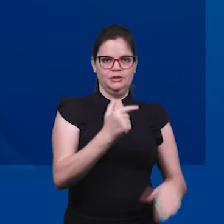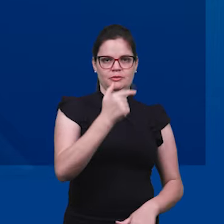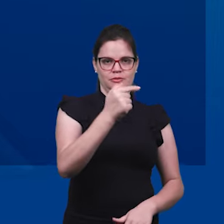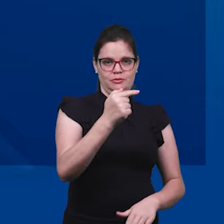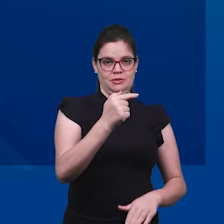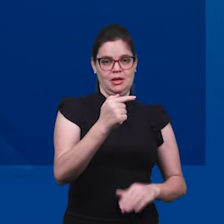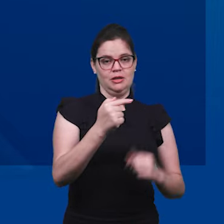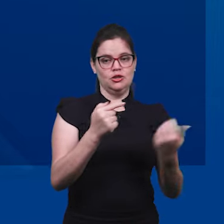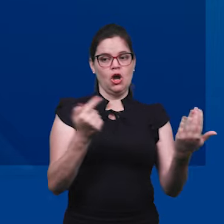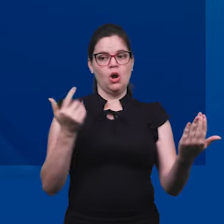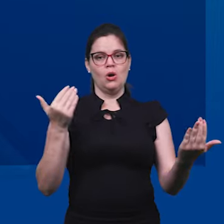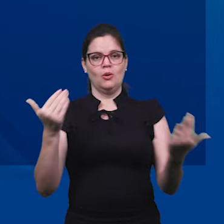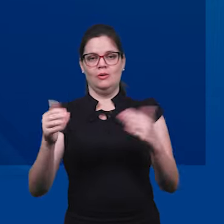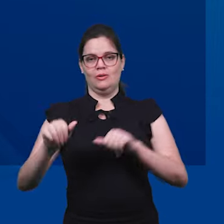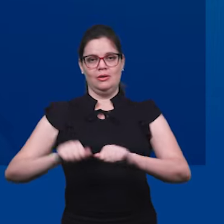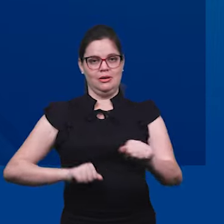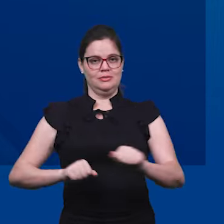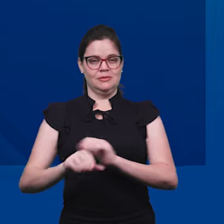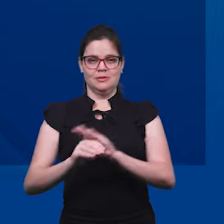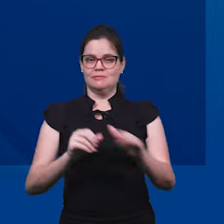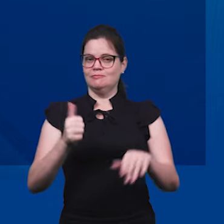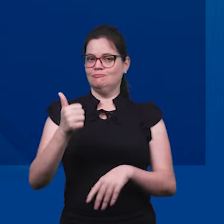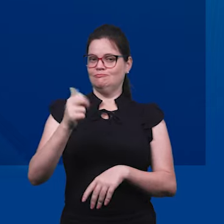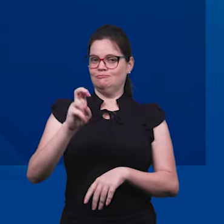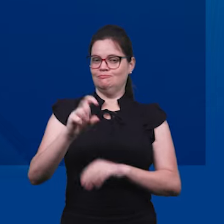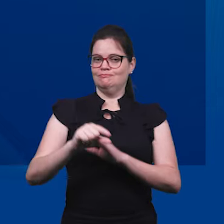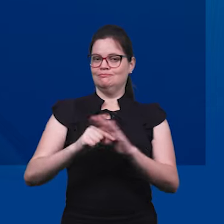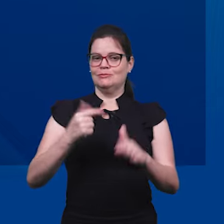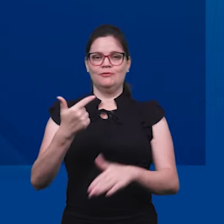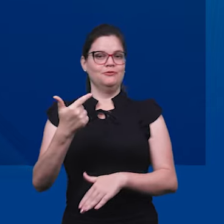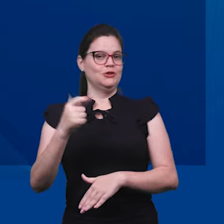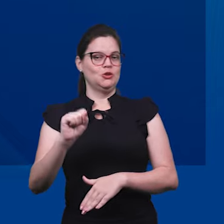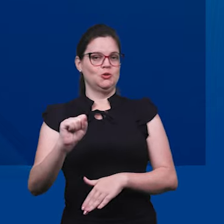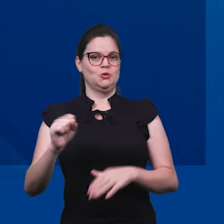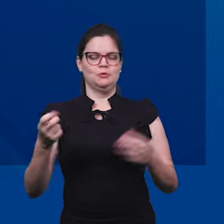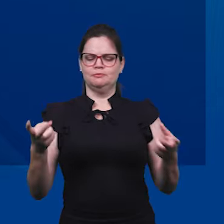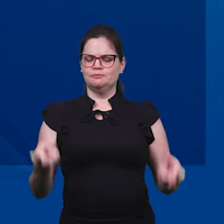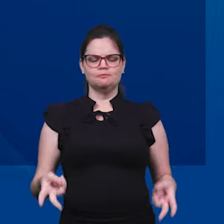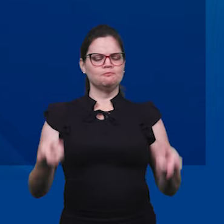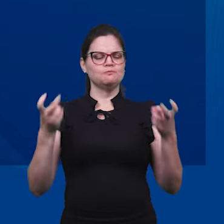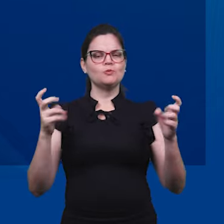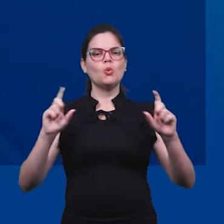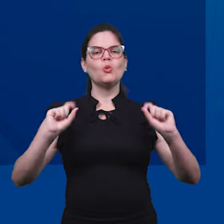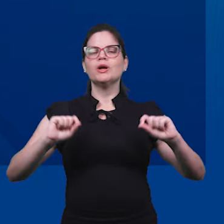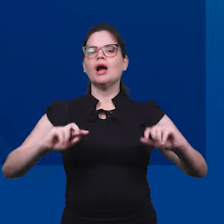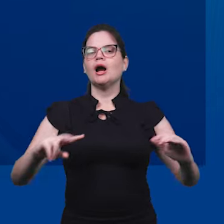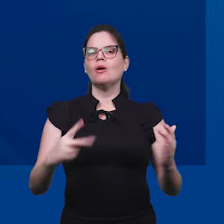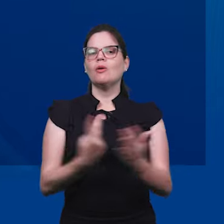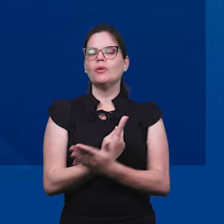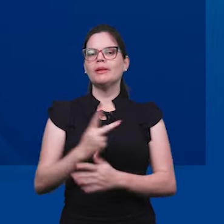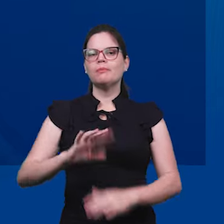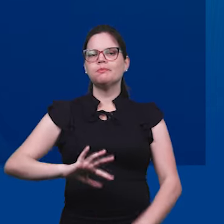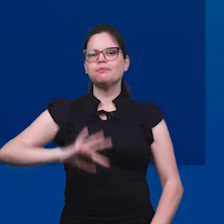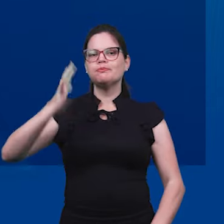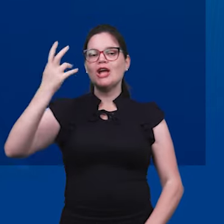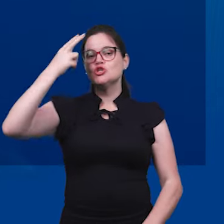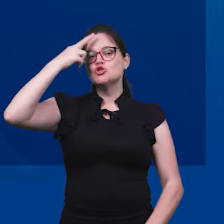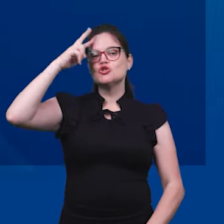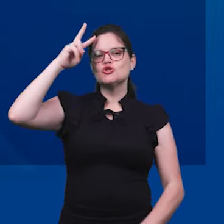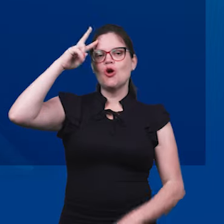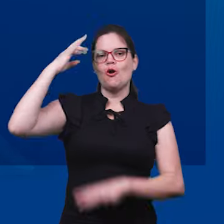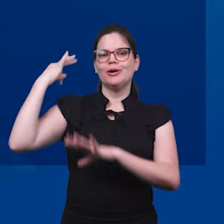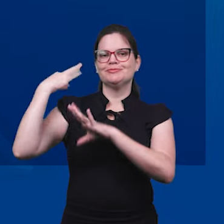7, com Atos, capítulo 15, versículo 28, identificando esse acontecimento histórico em relação à